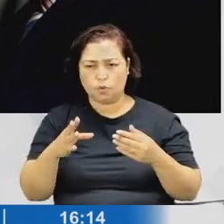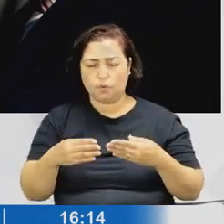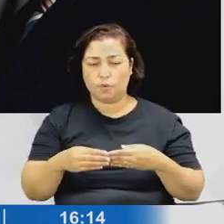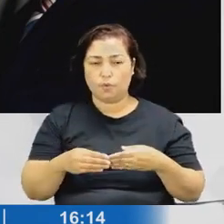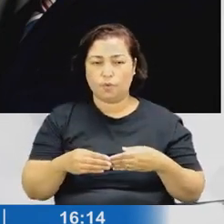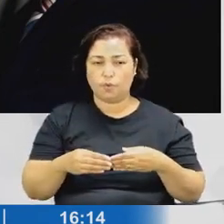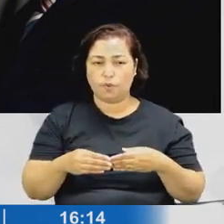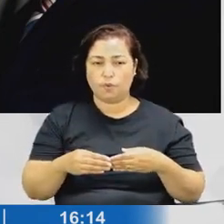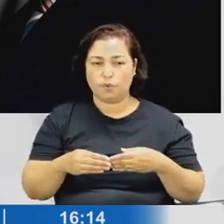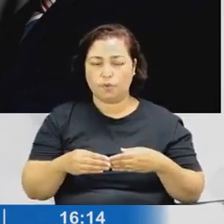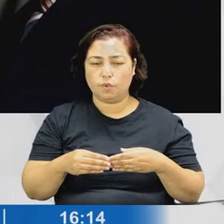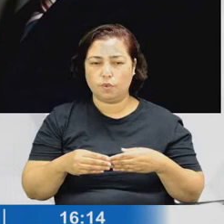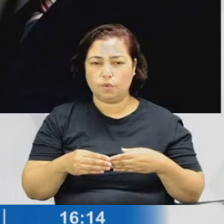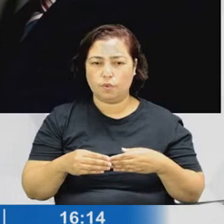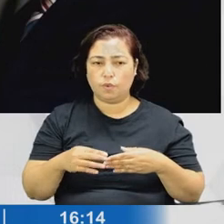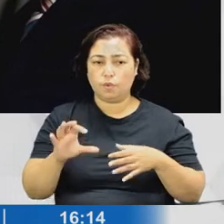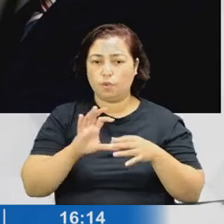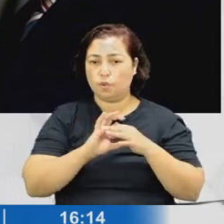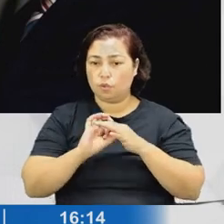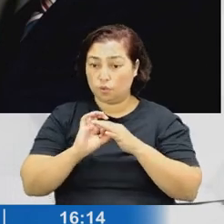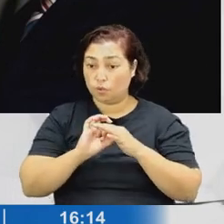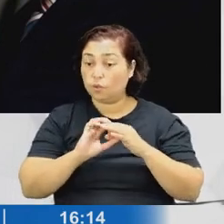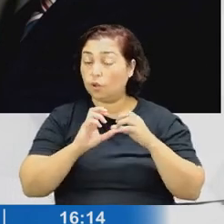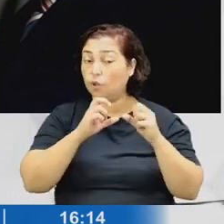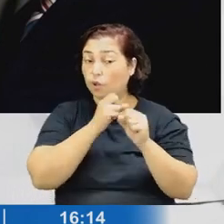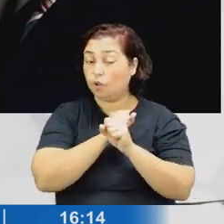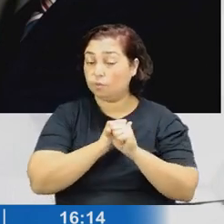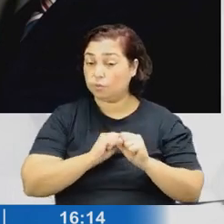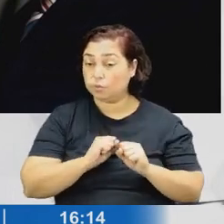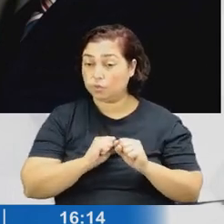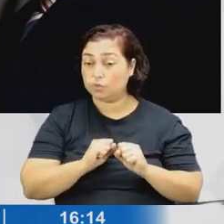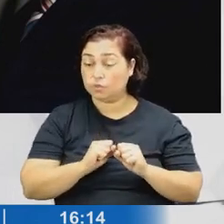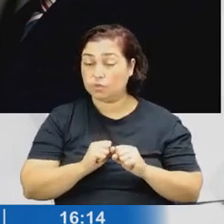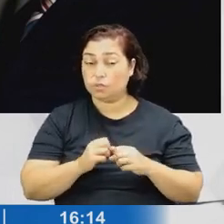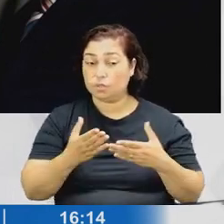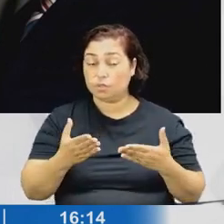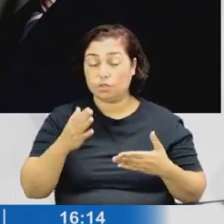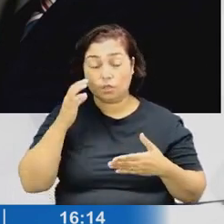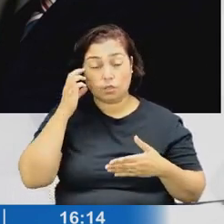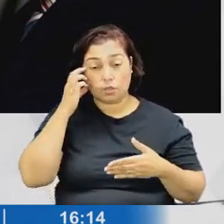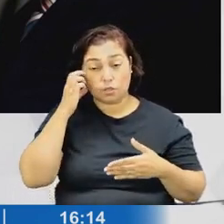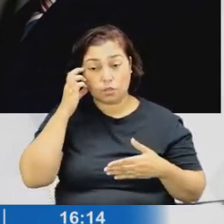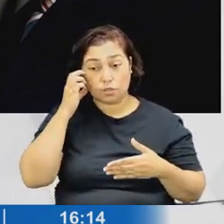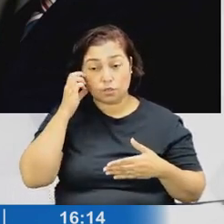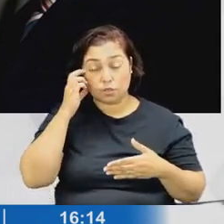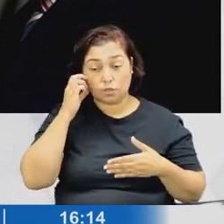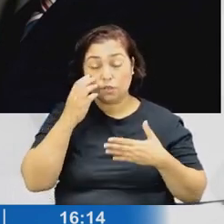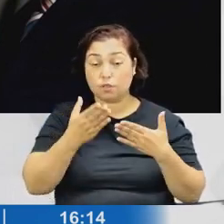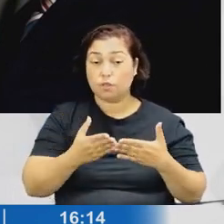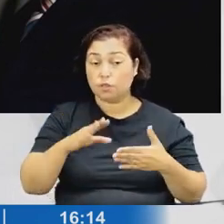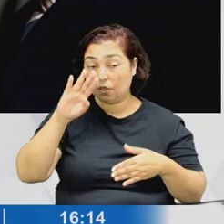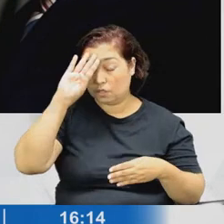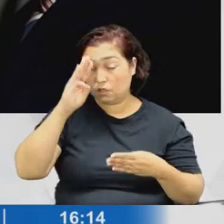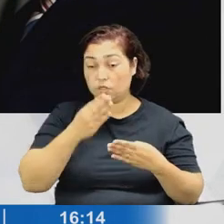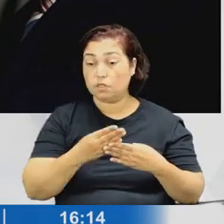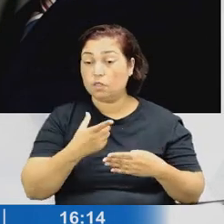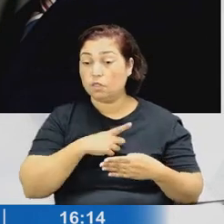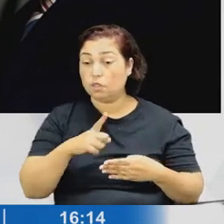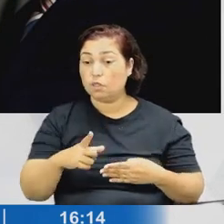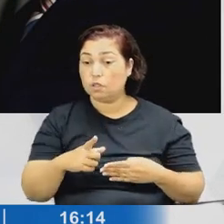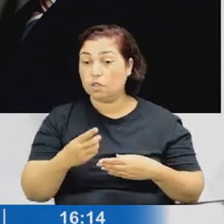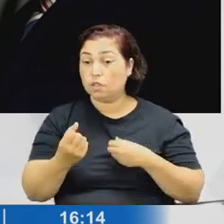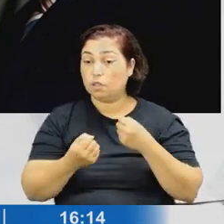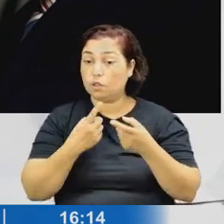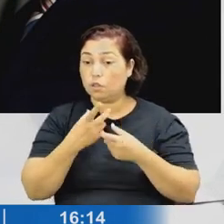essa união seria impossível então por isso que leva a gente para um campo conspiracionista de achar que essa união tem algo que jamais